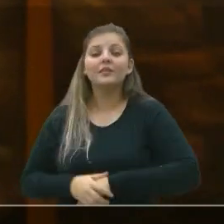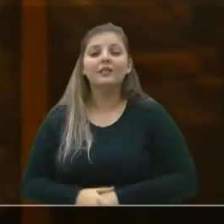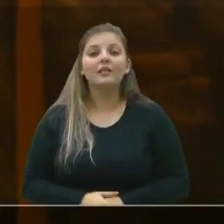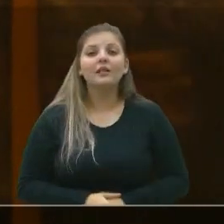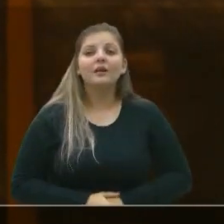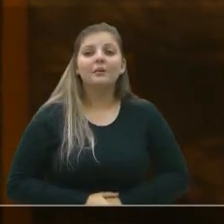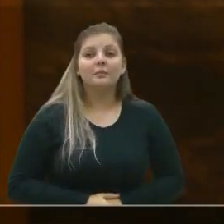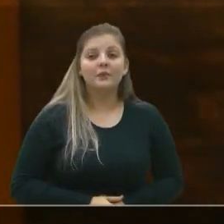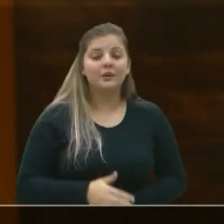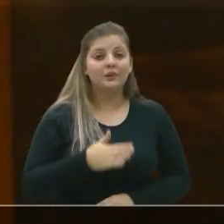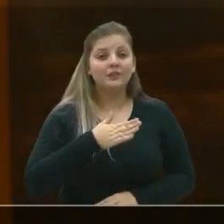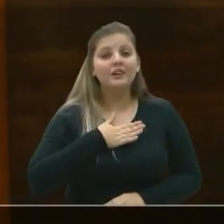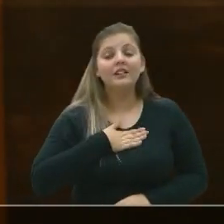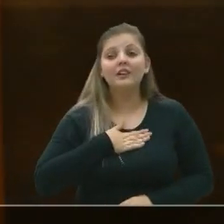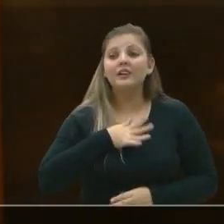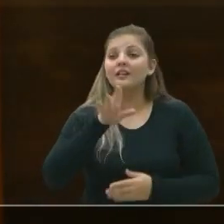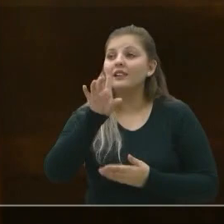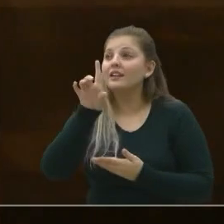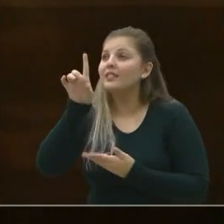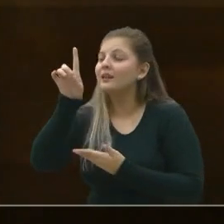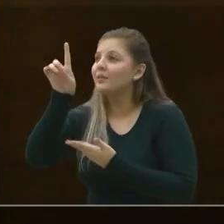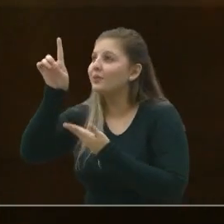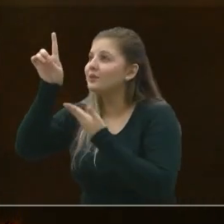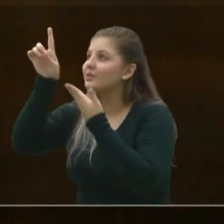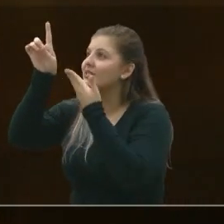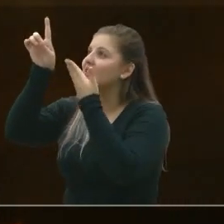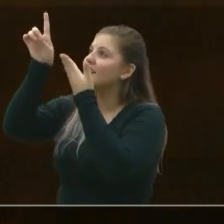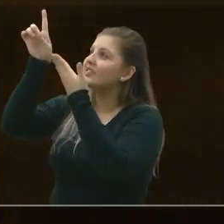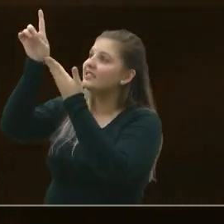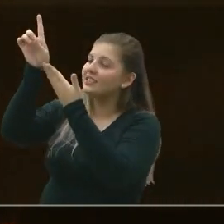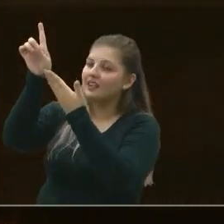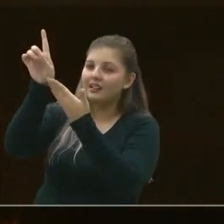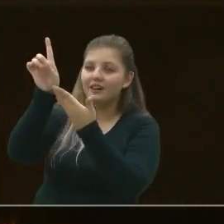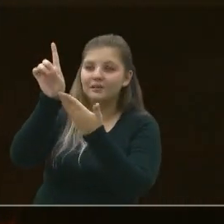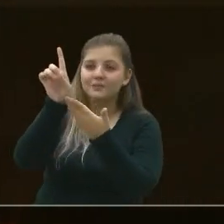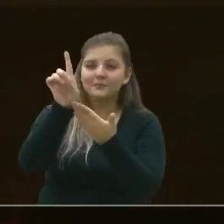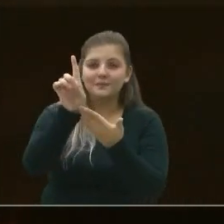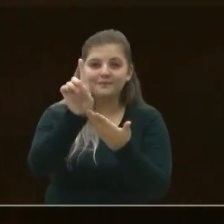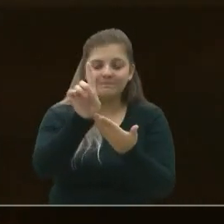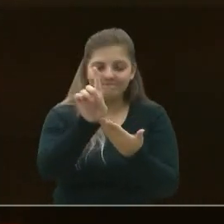canta. Meu Deus está